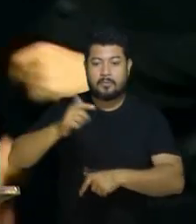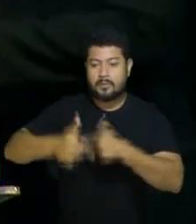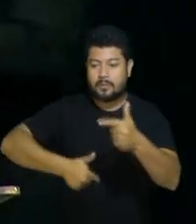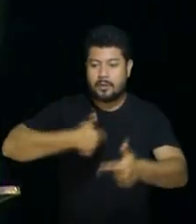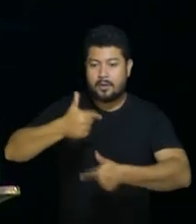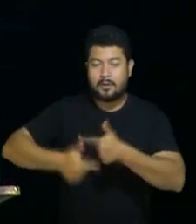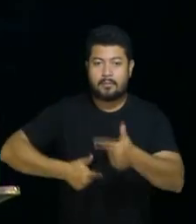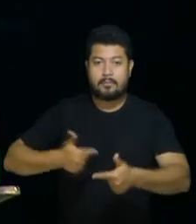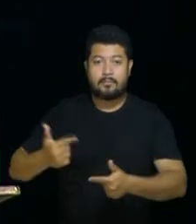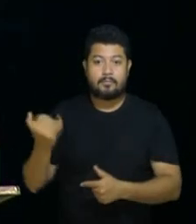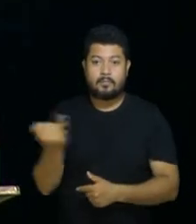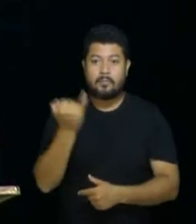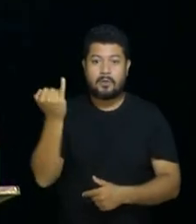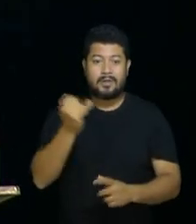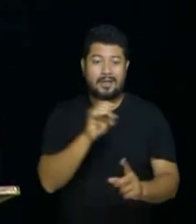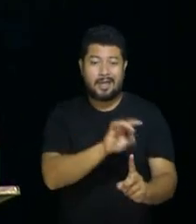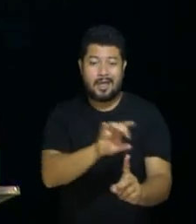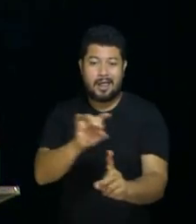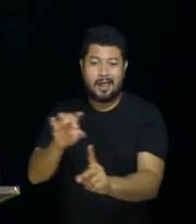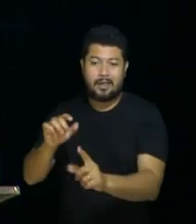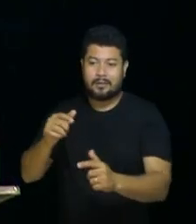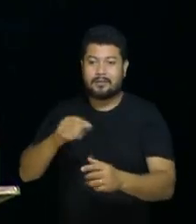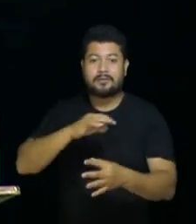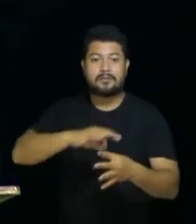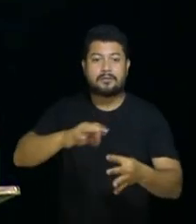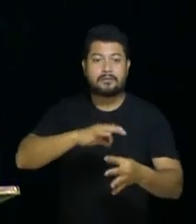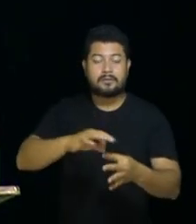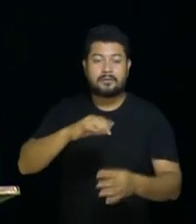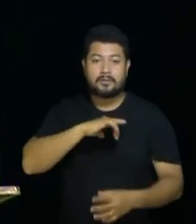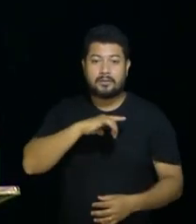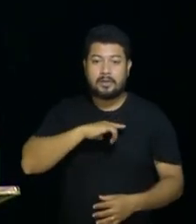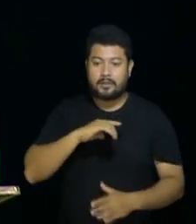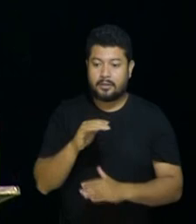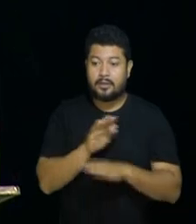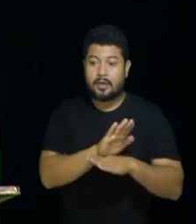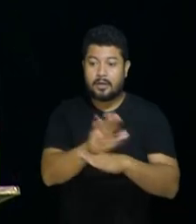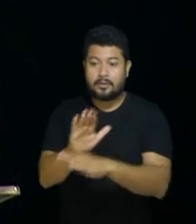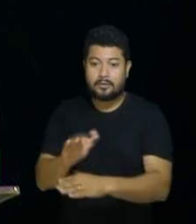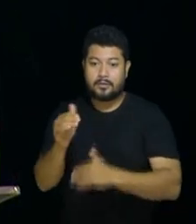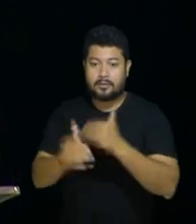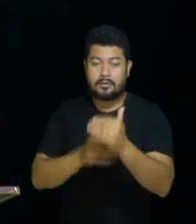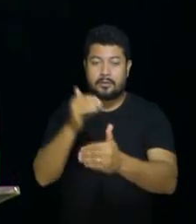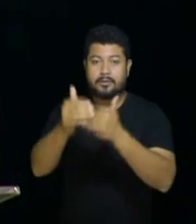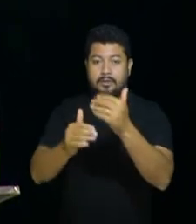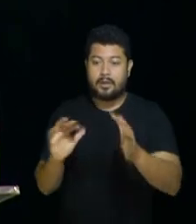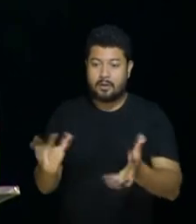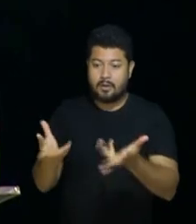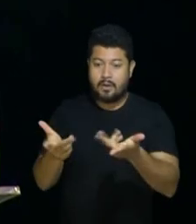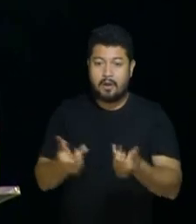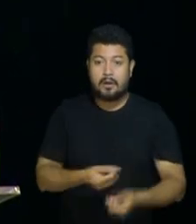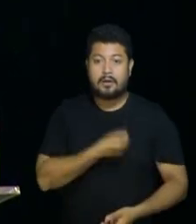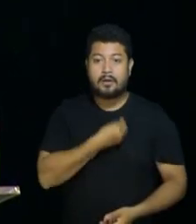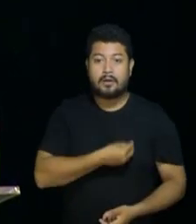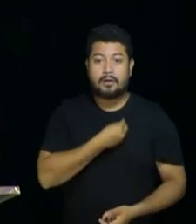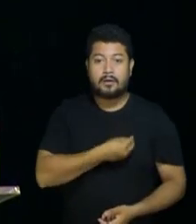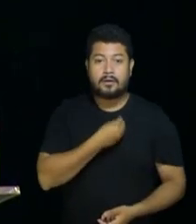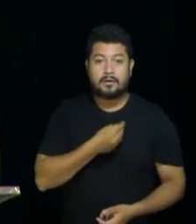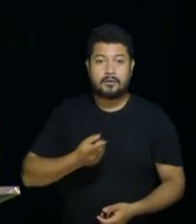importância que cada entidade tem no desenvolvimento da nossa região, na qualidade de vida que nós enfrentamos